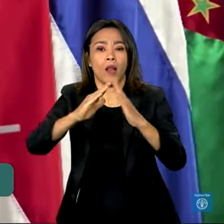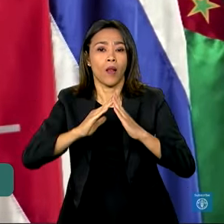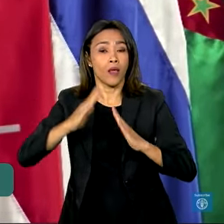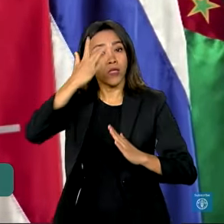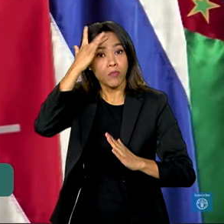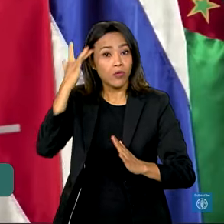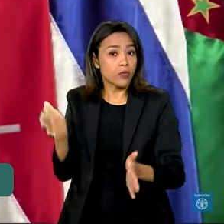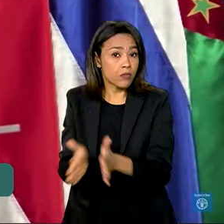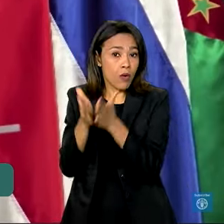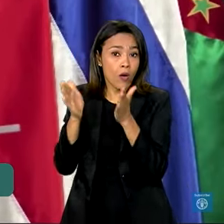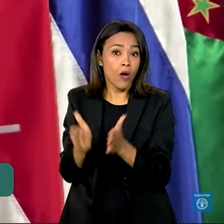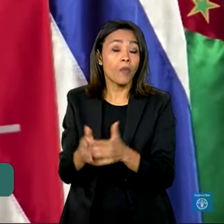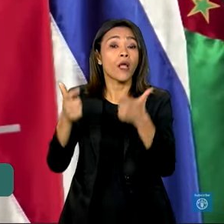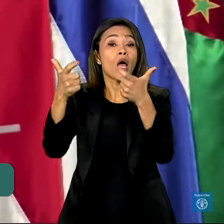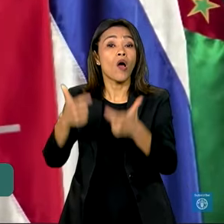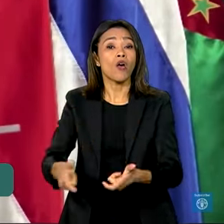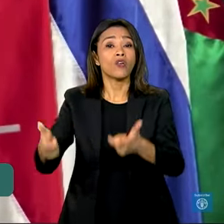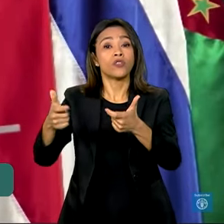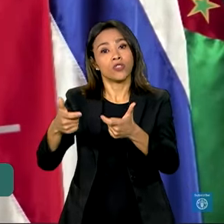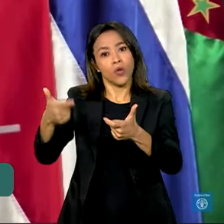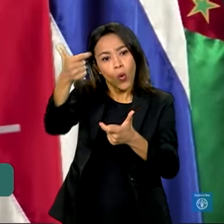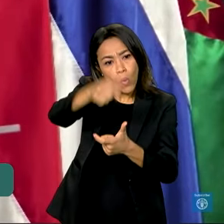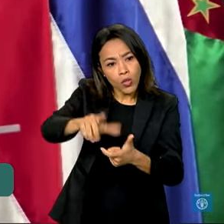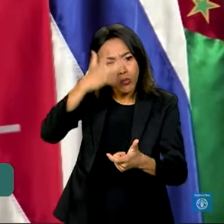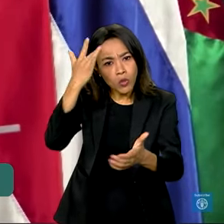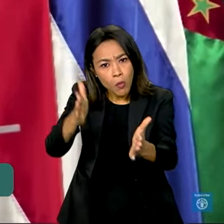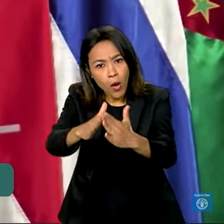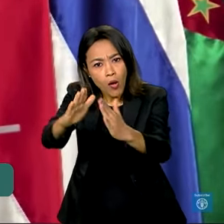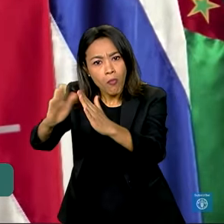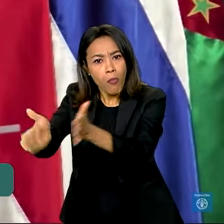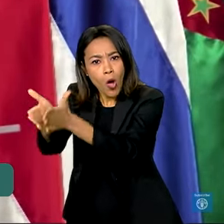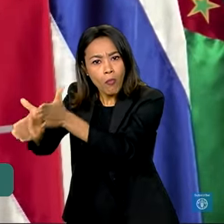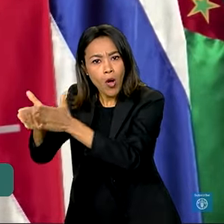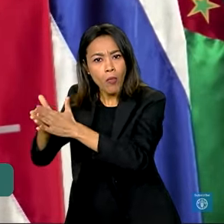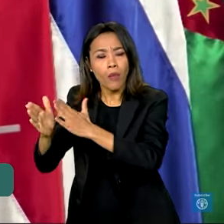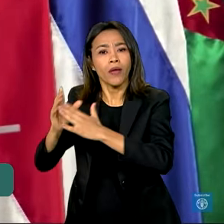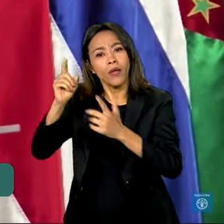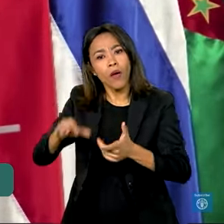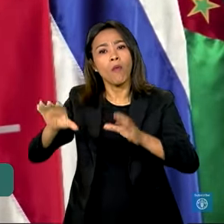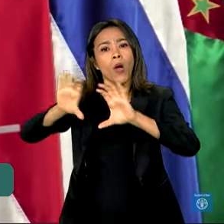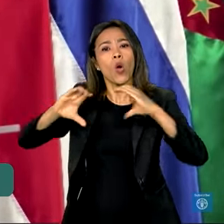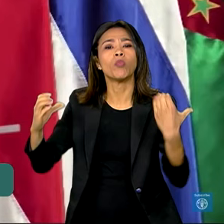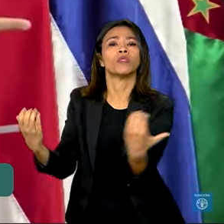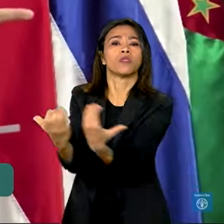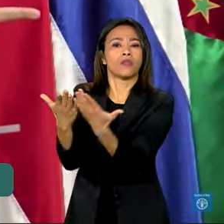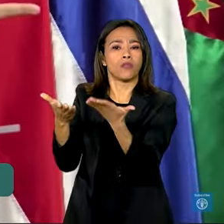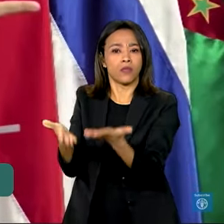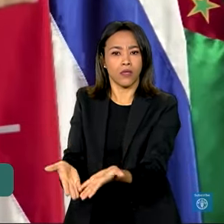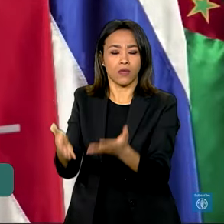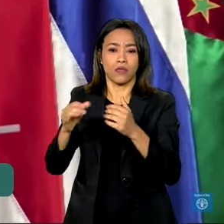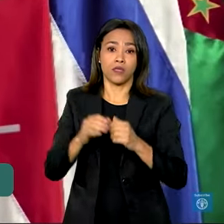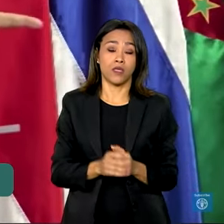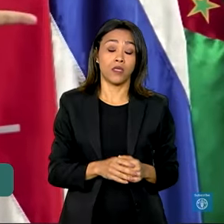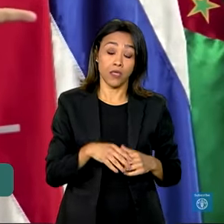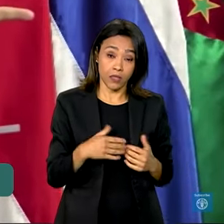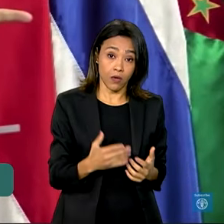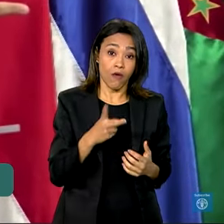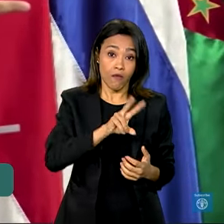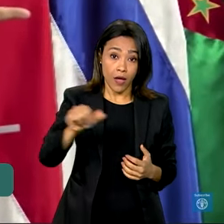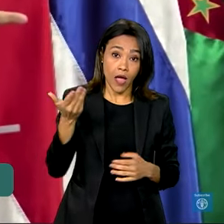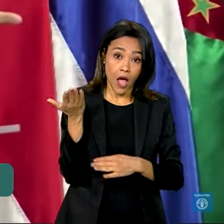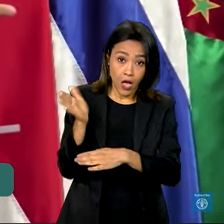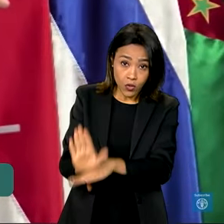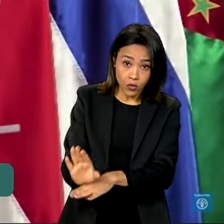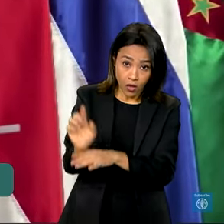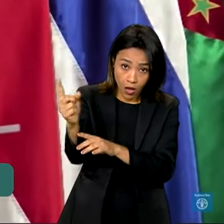normalmente moram onde outros mais pobres também vivem. Então, além de beneficiar